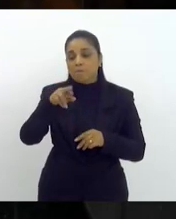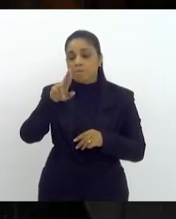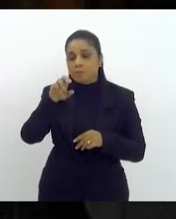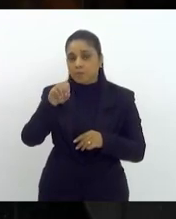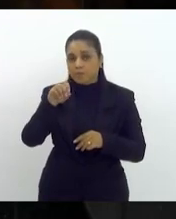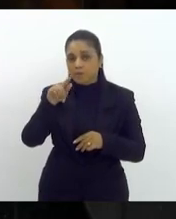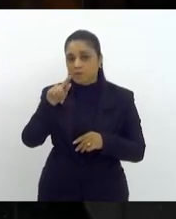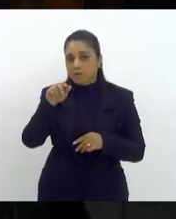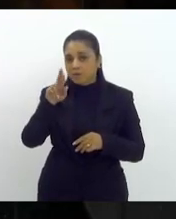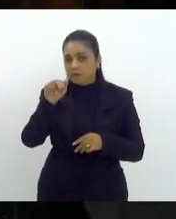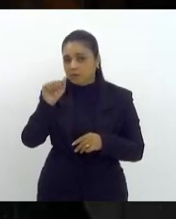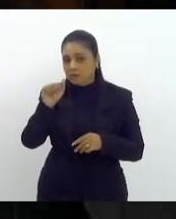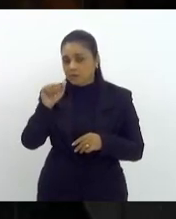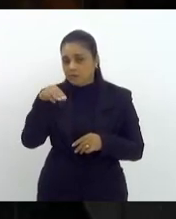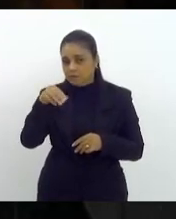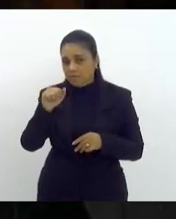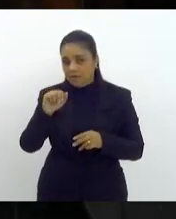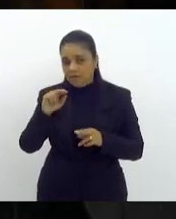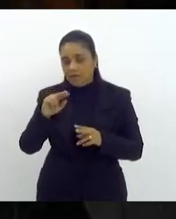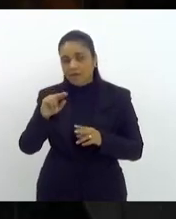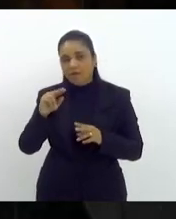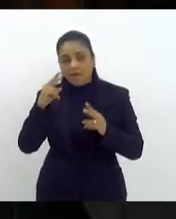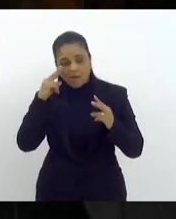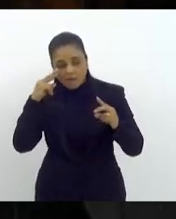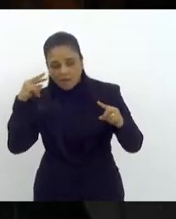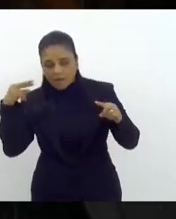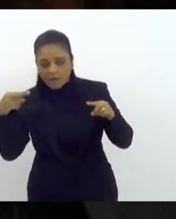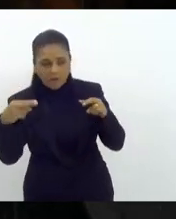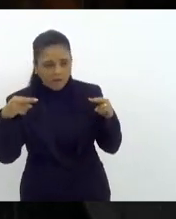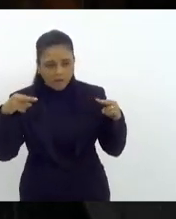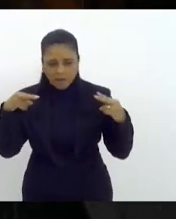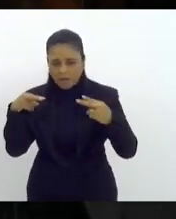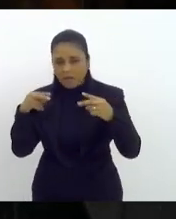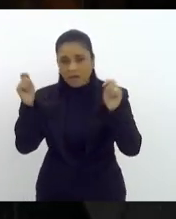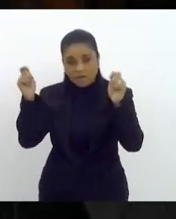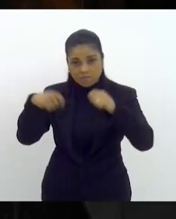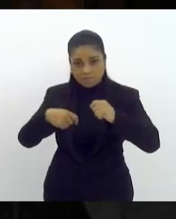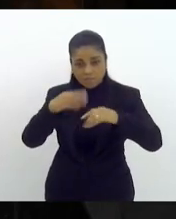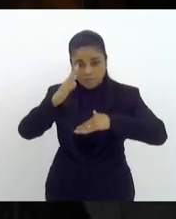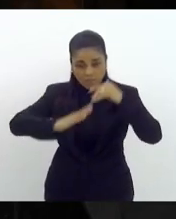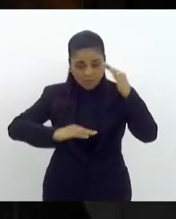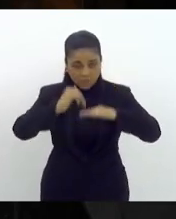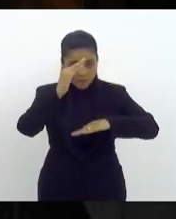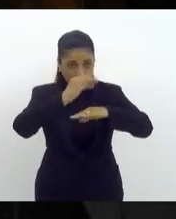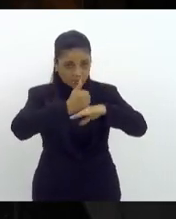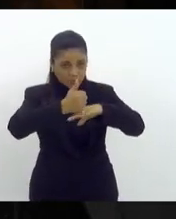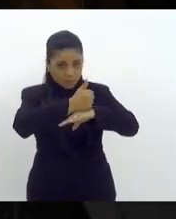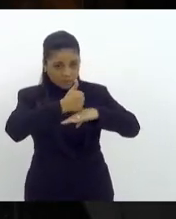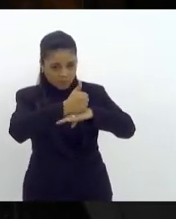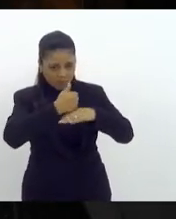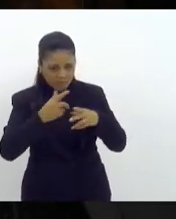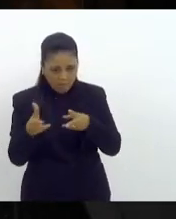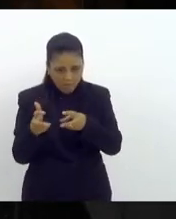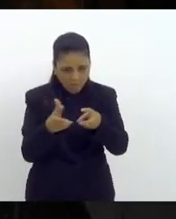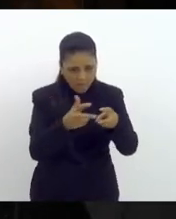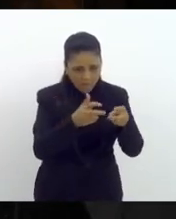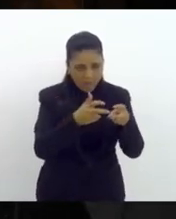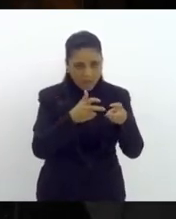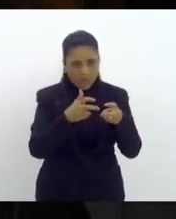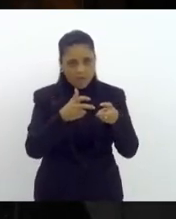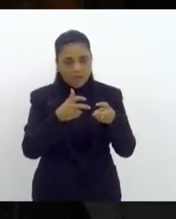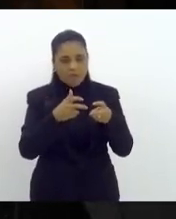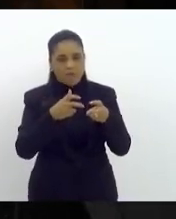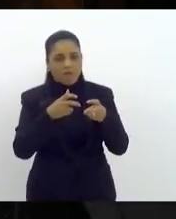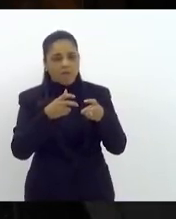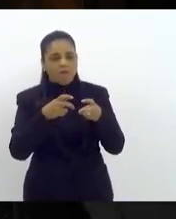com o objetivo de capacitar profissionais para identificar sinais de abuso moral